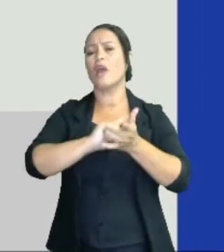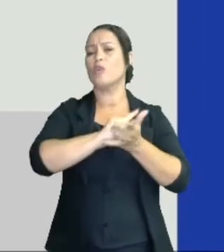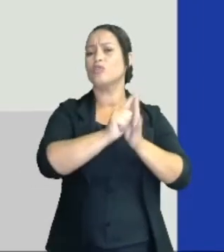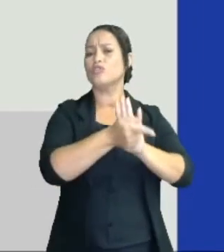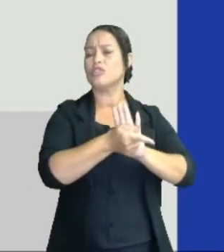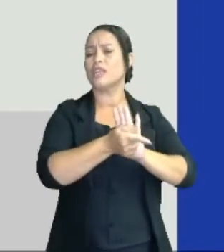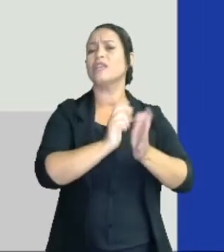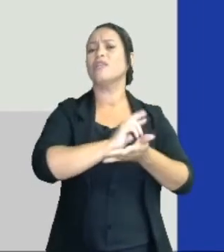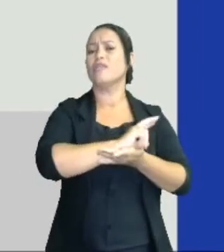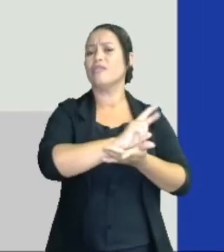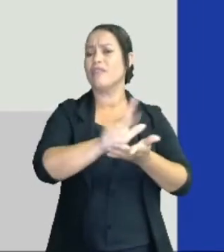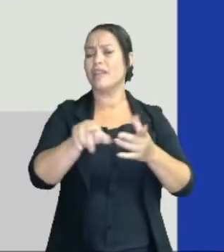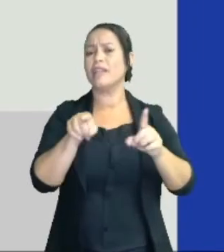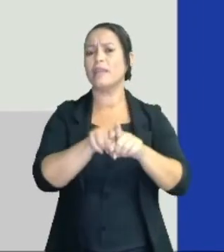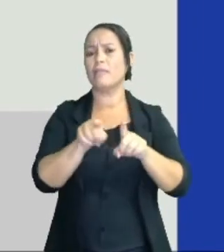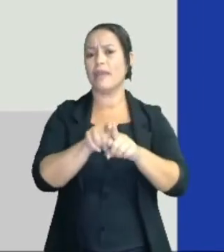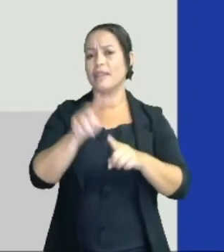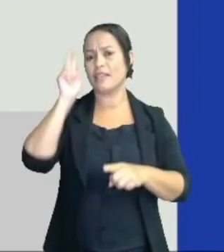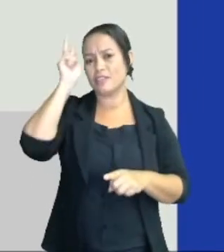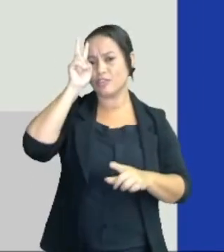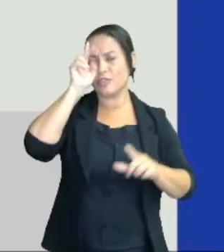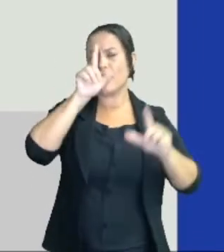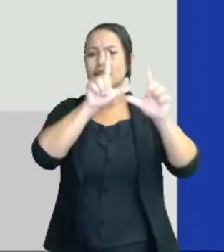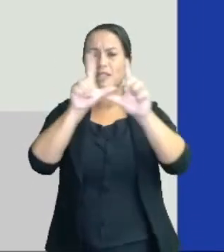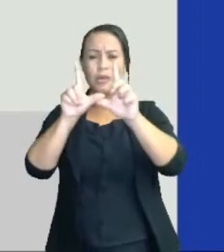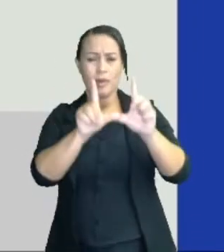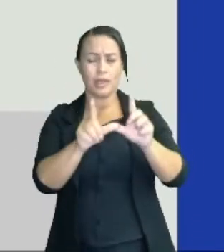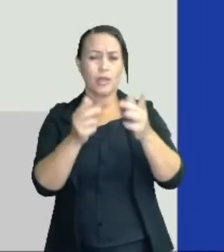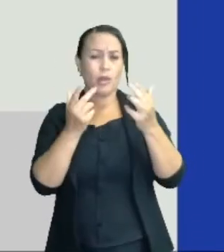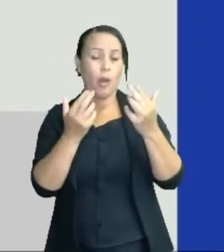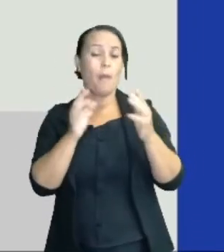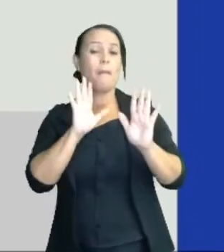das histórias em quadrinhos. É uma história curta,